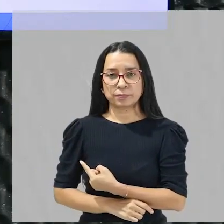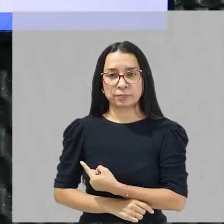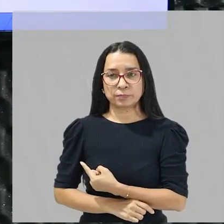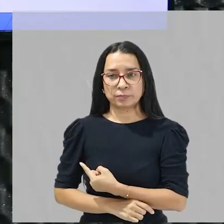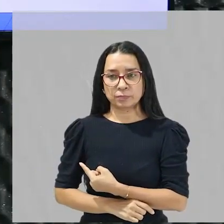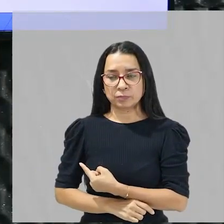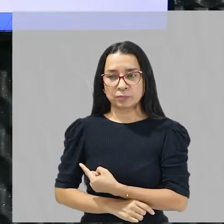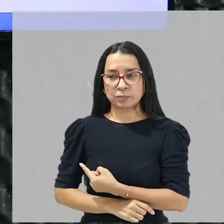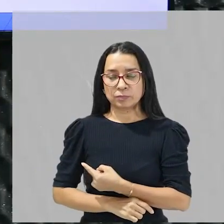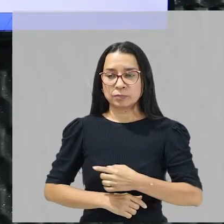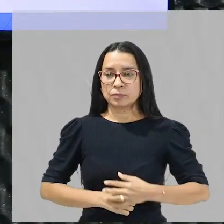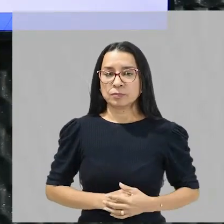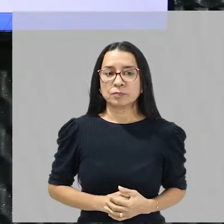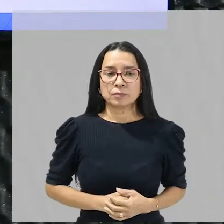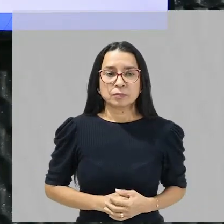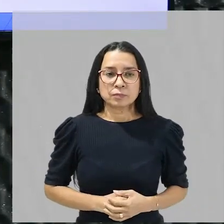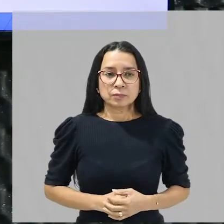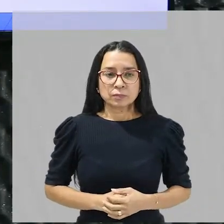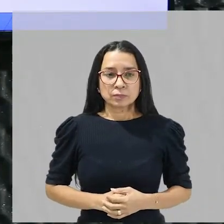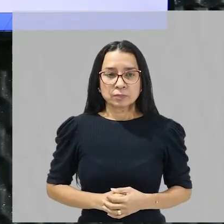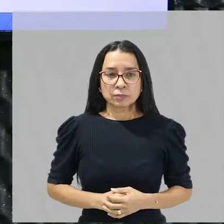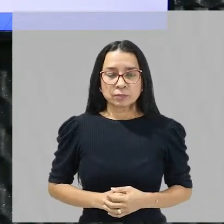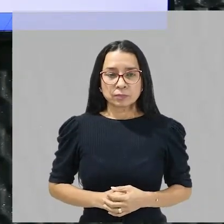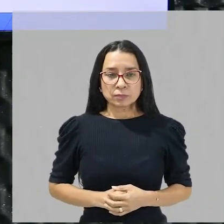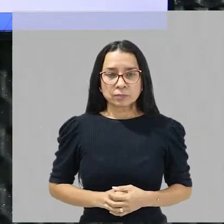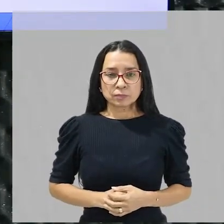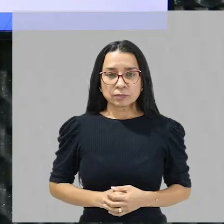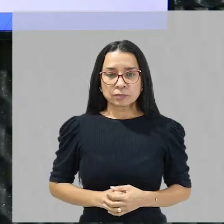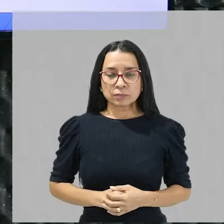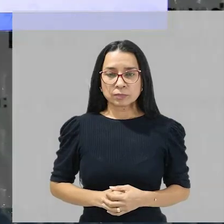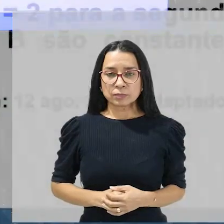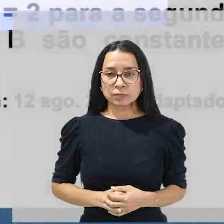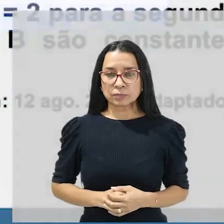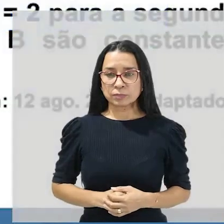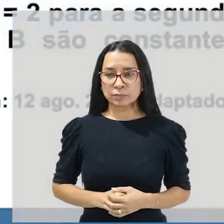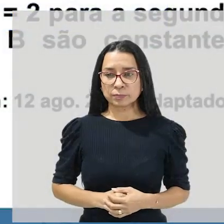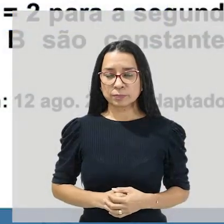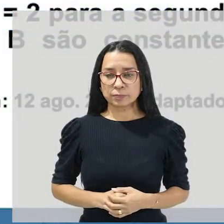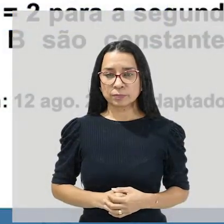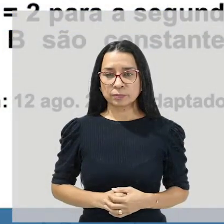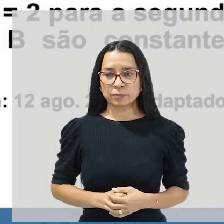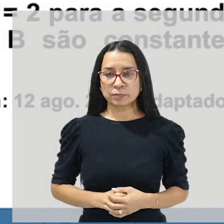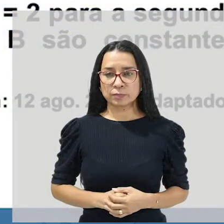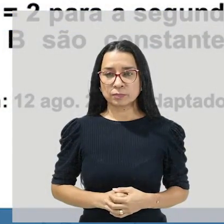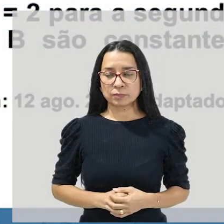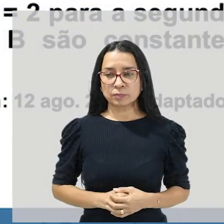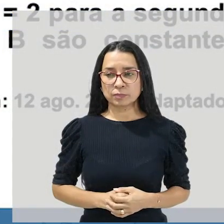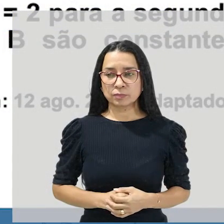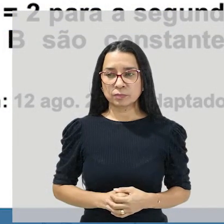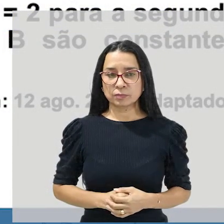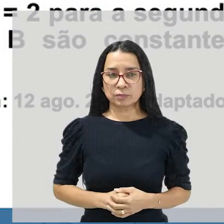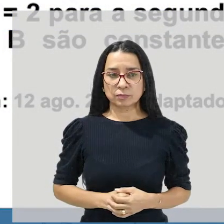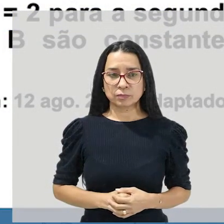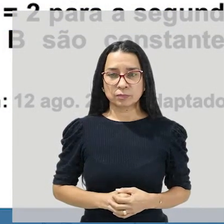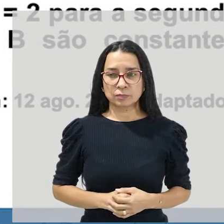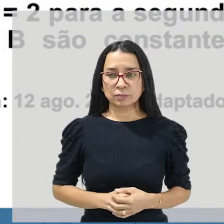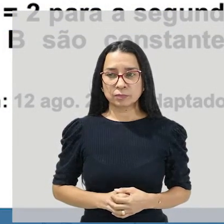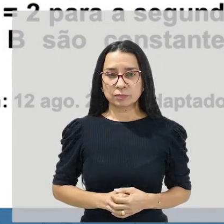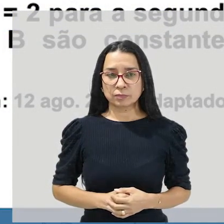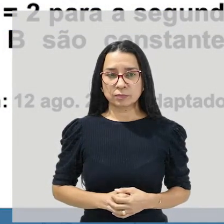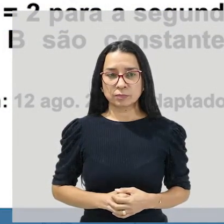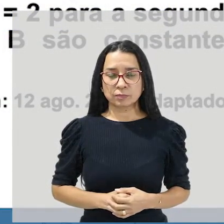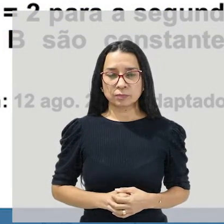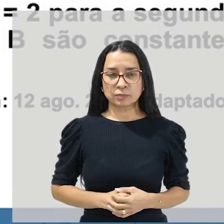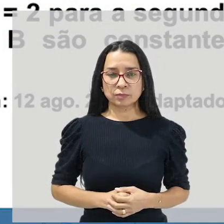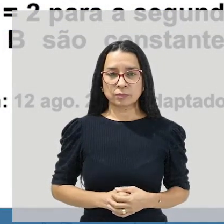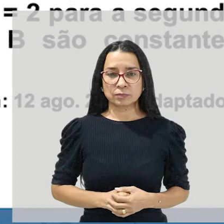Zipf, batizada com o nome do linguista americano George Zipf, é uma lei empírica que relaciona a frequência F de uma